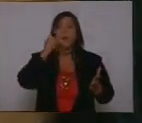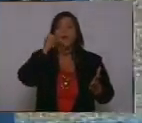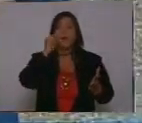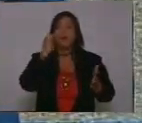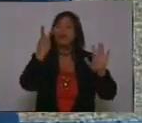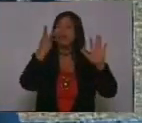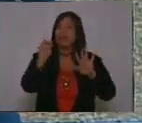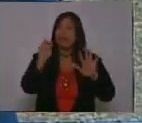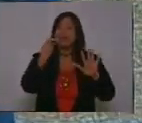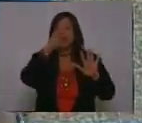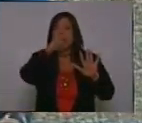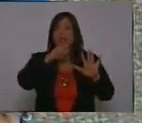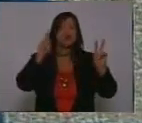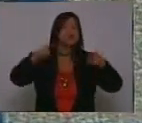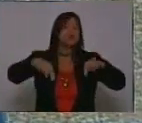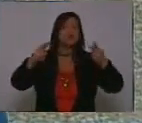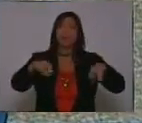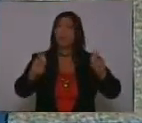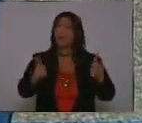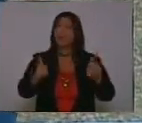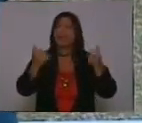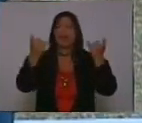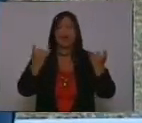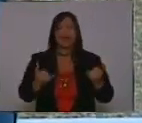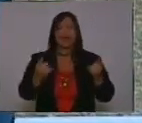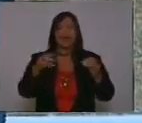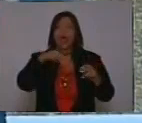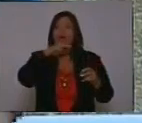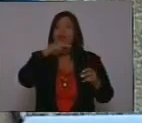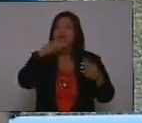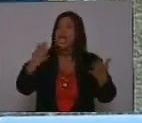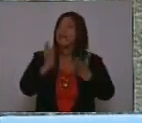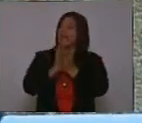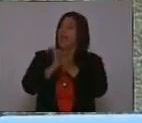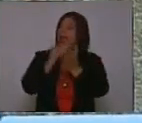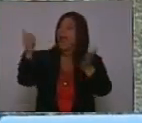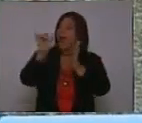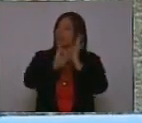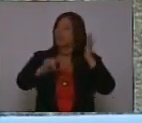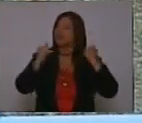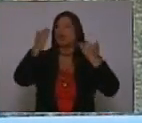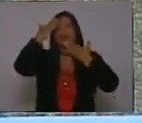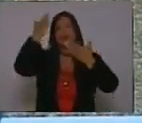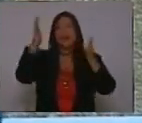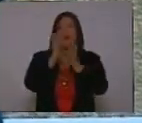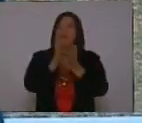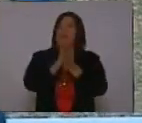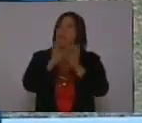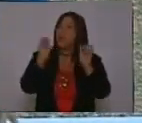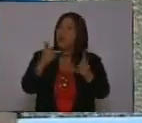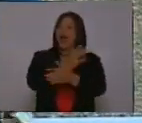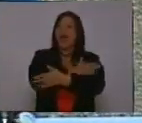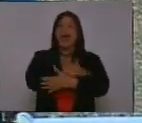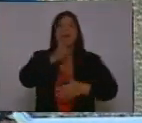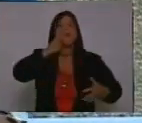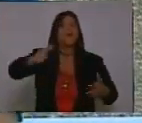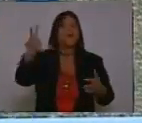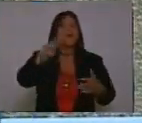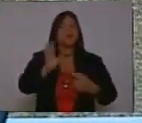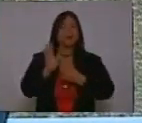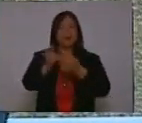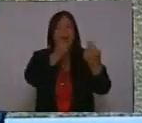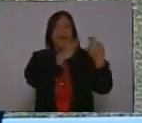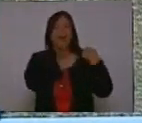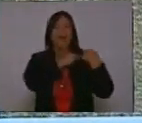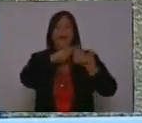70, 80 años, no tuvo oportunidad, y hoy tiene un neto, una hija, en la constituyente que está representando el pueblo de Venezuela, que